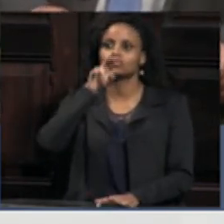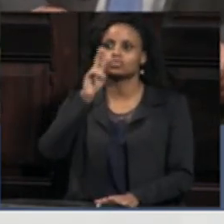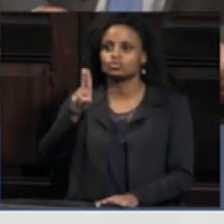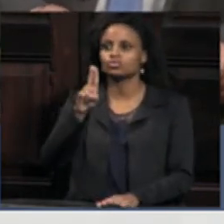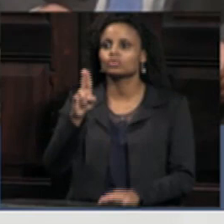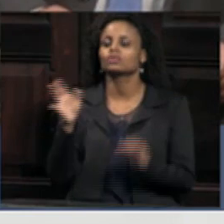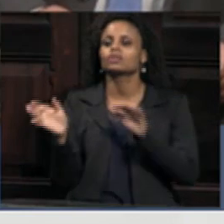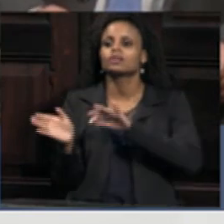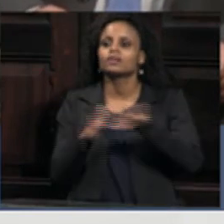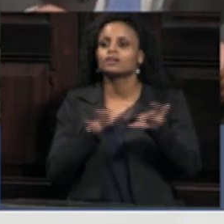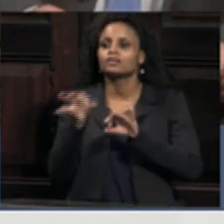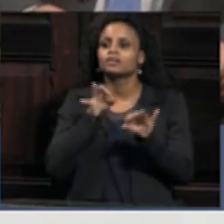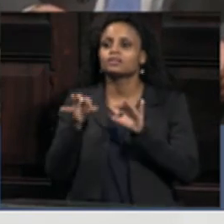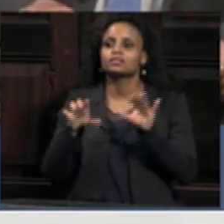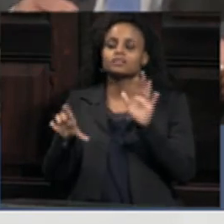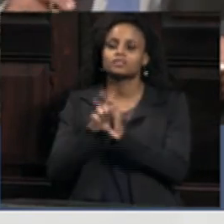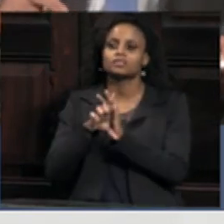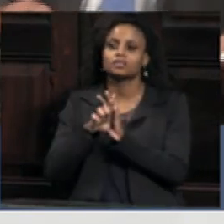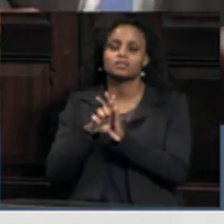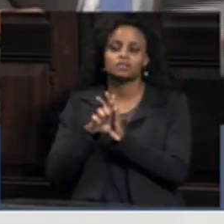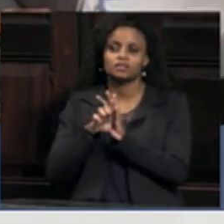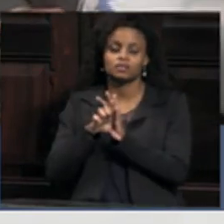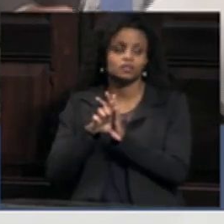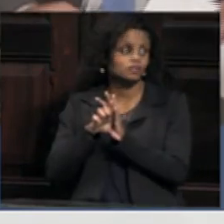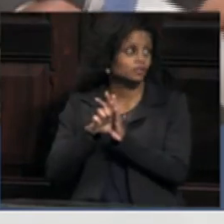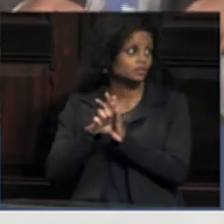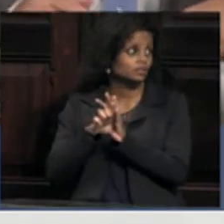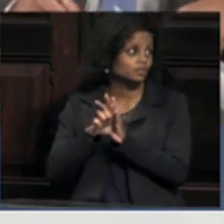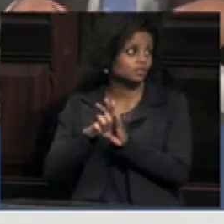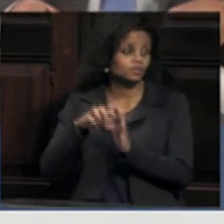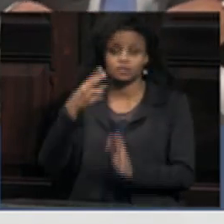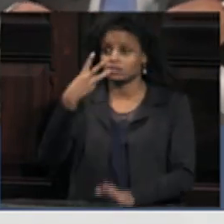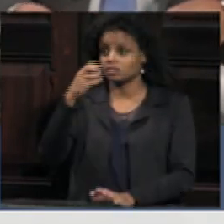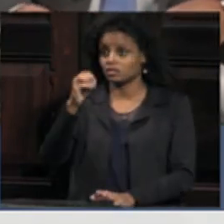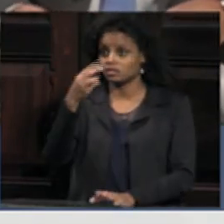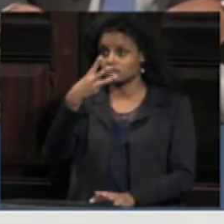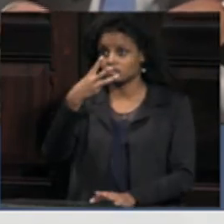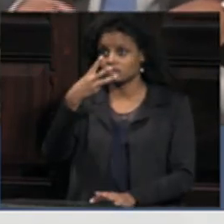Veto total oposto ao projeto de lei